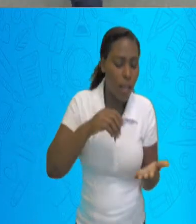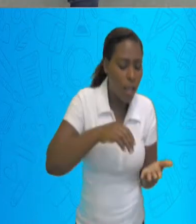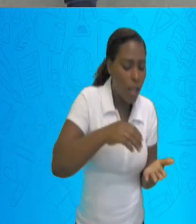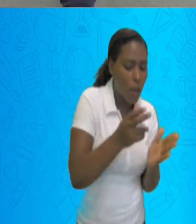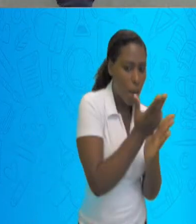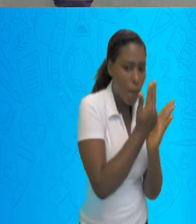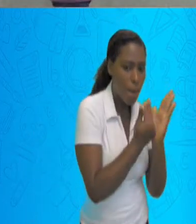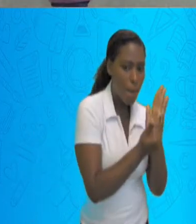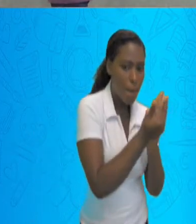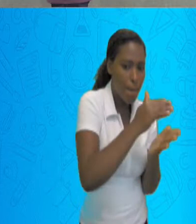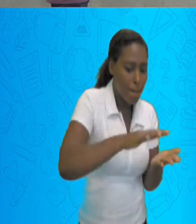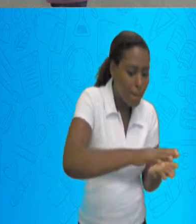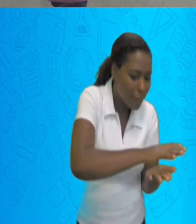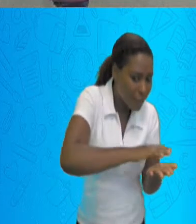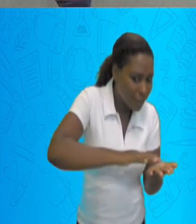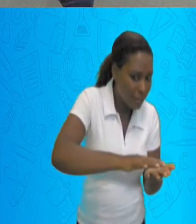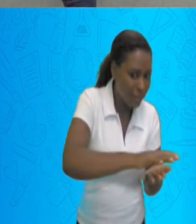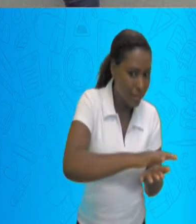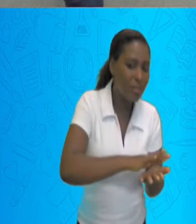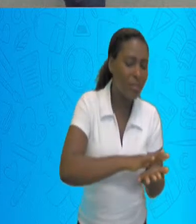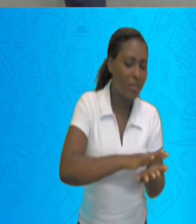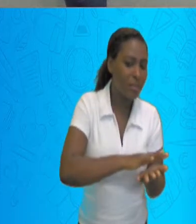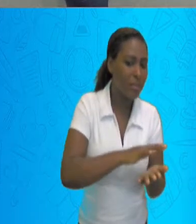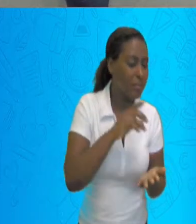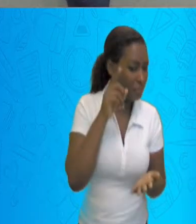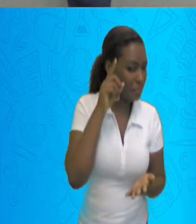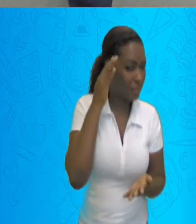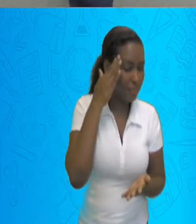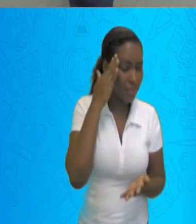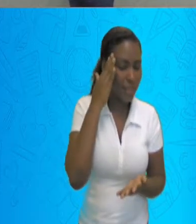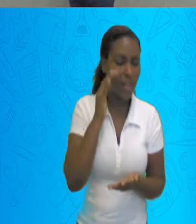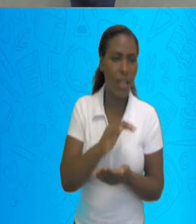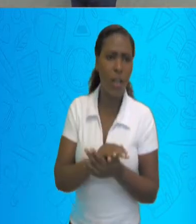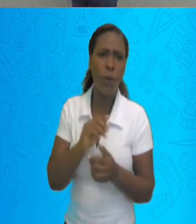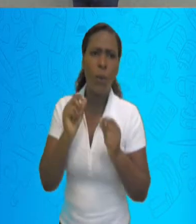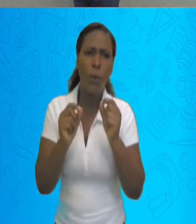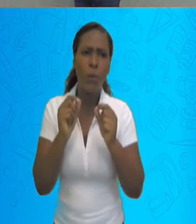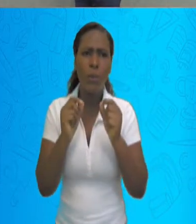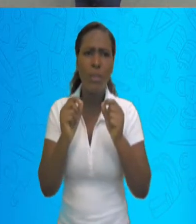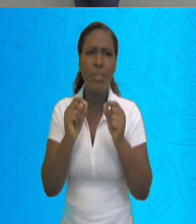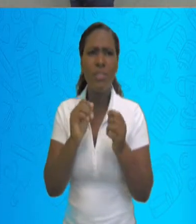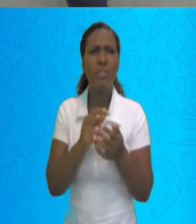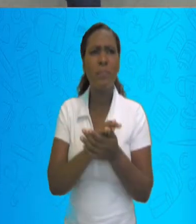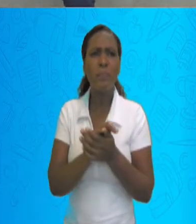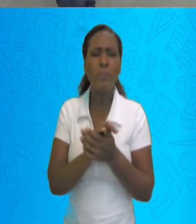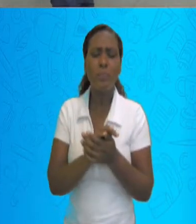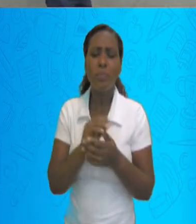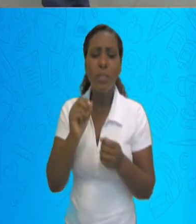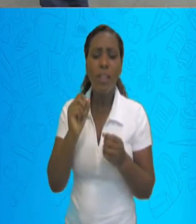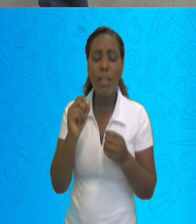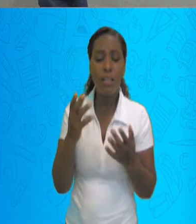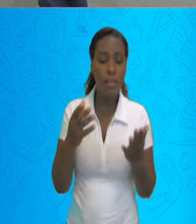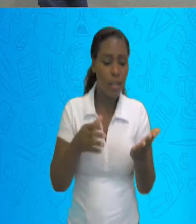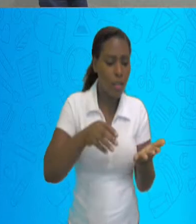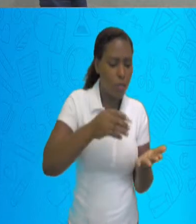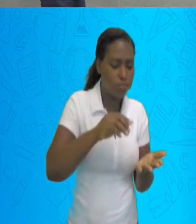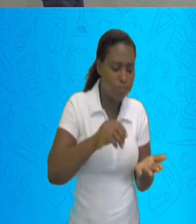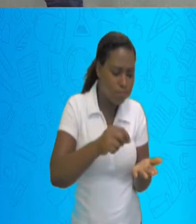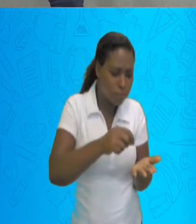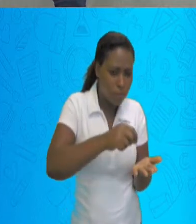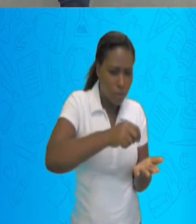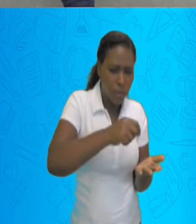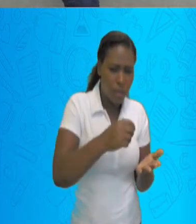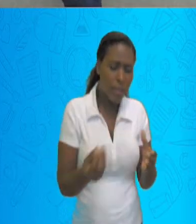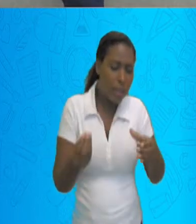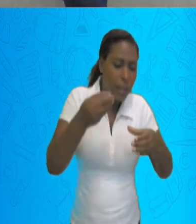do quadrado, né, do cubo. O que seria, então, essas faces de polígonos? Nós vimos no slide anterior que os